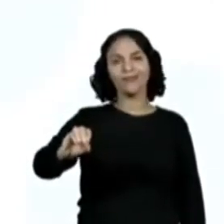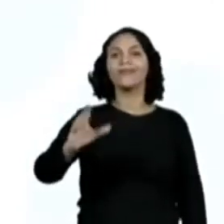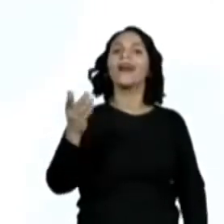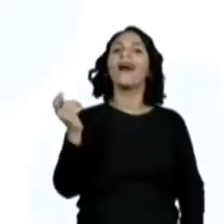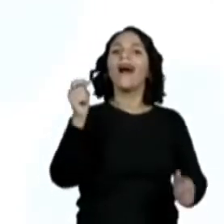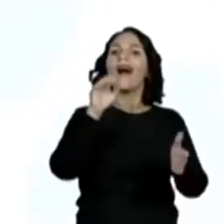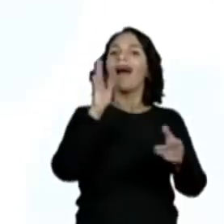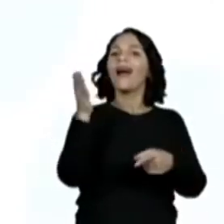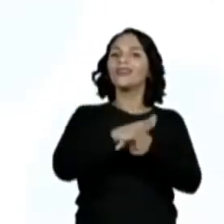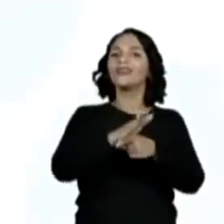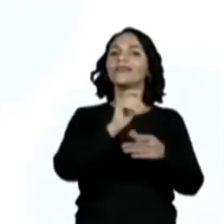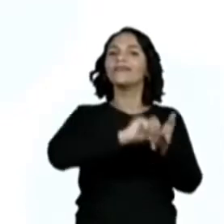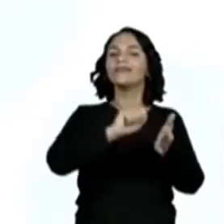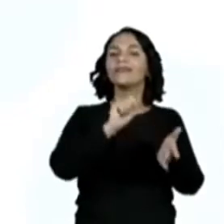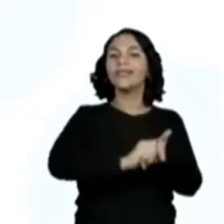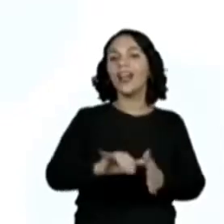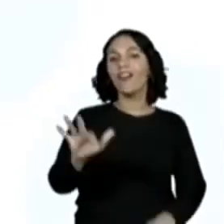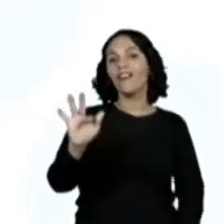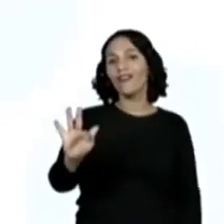fio.